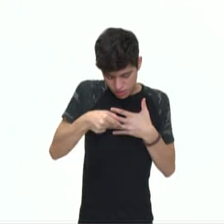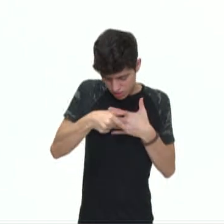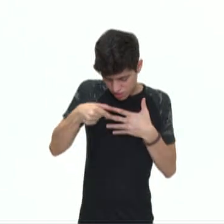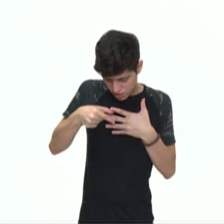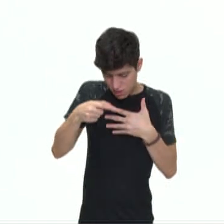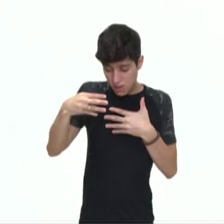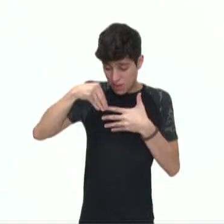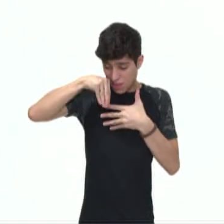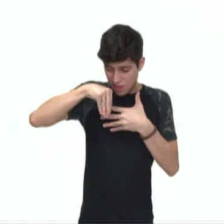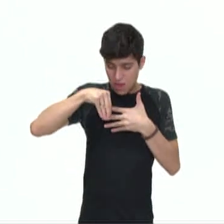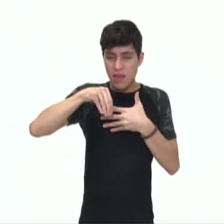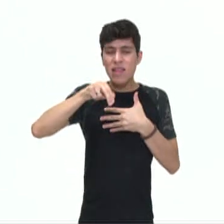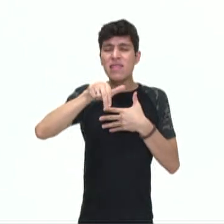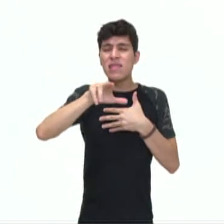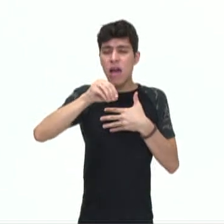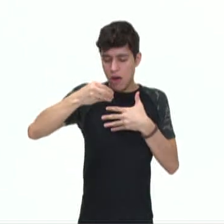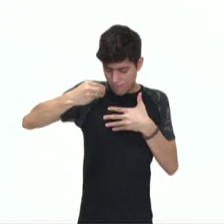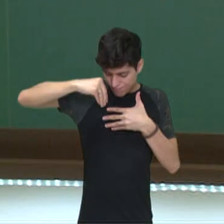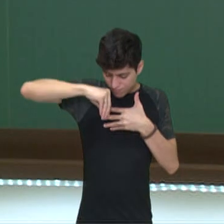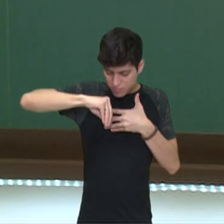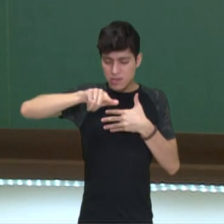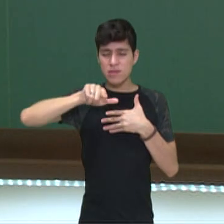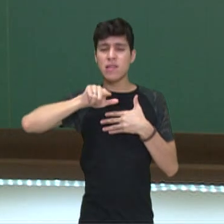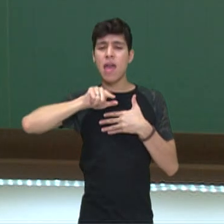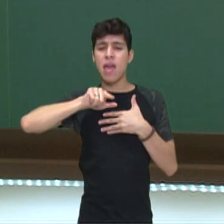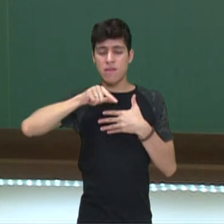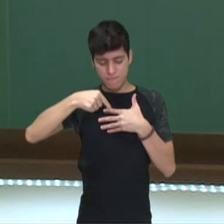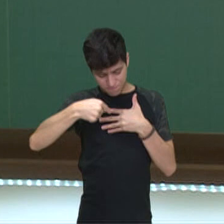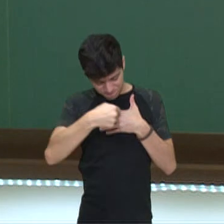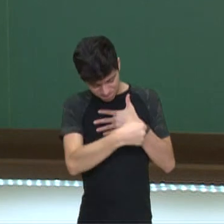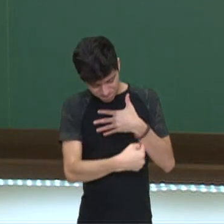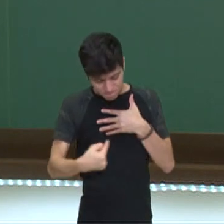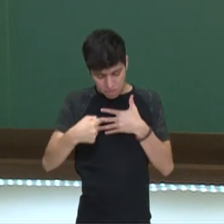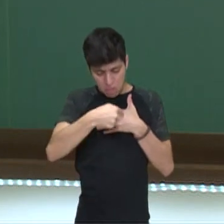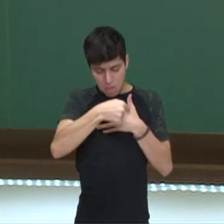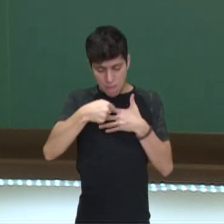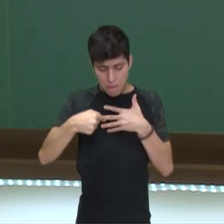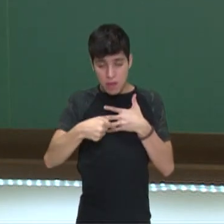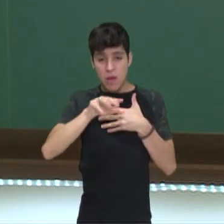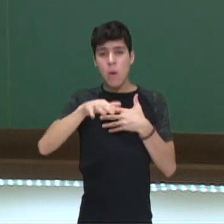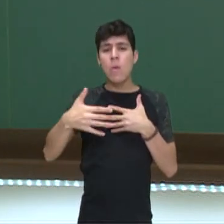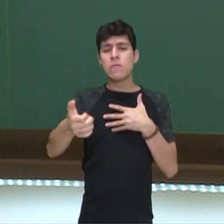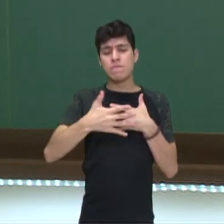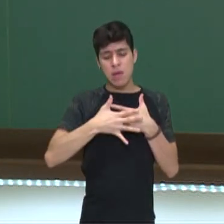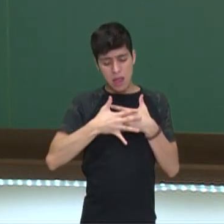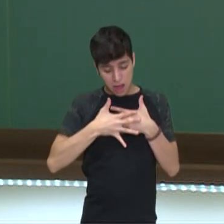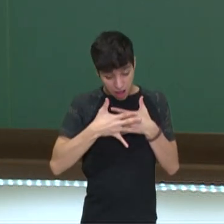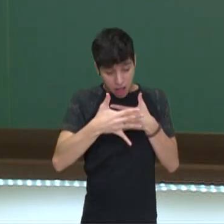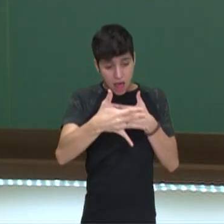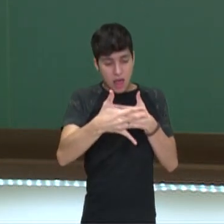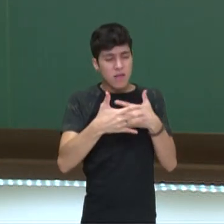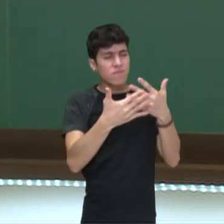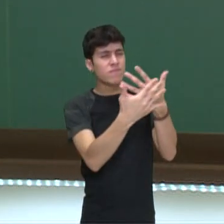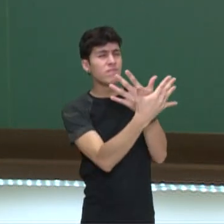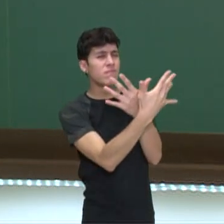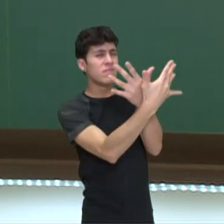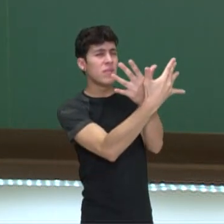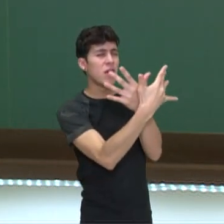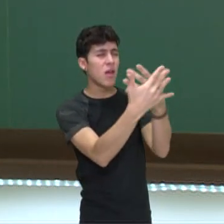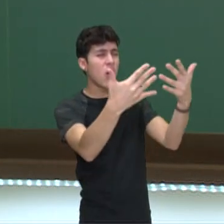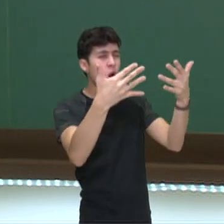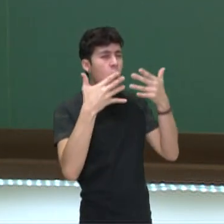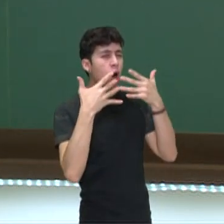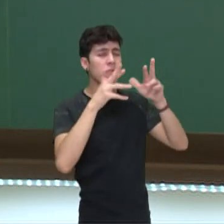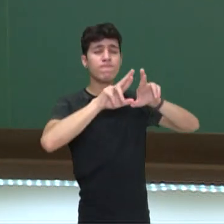por nanocompostos, tá? Então, elas são formadas por nanocompostos. Quando a luz incide, elas emitem a coloração,